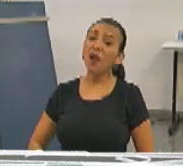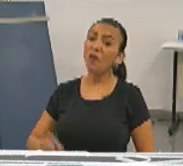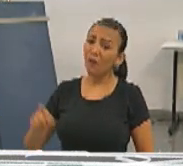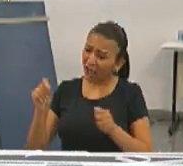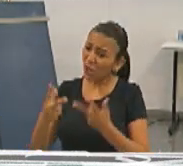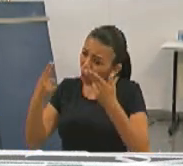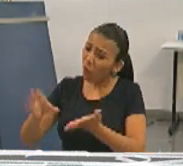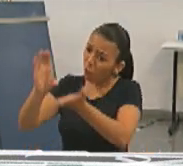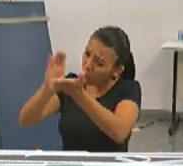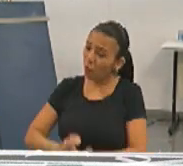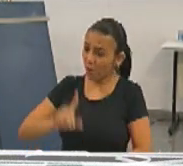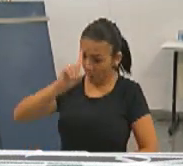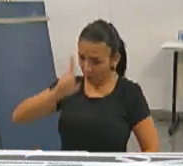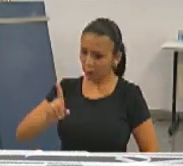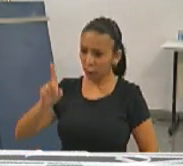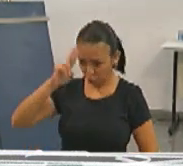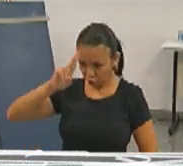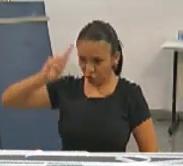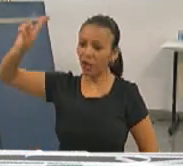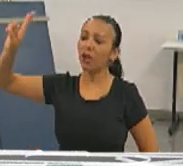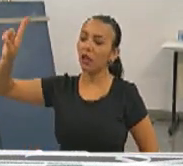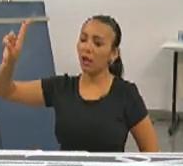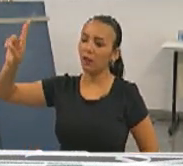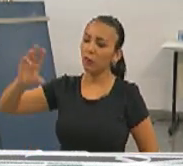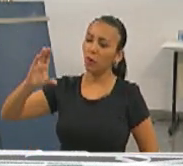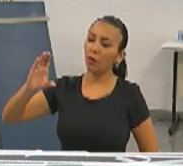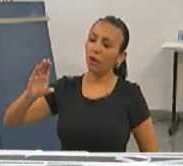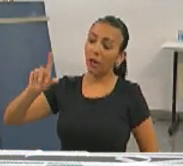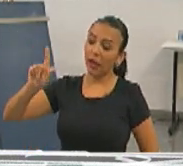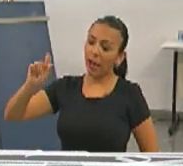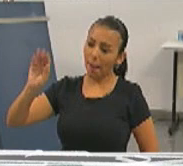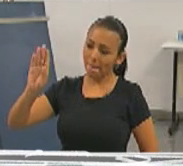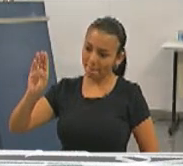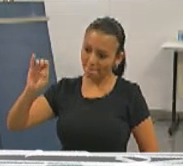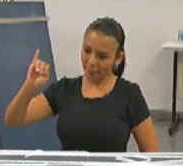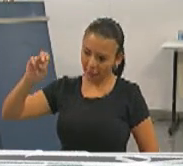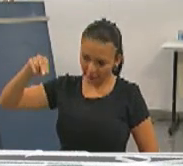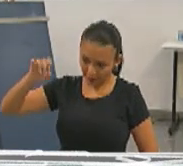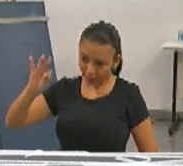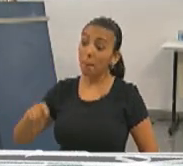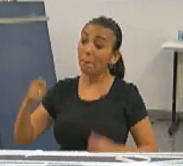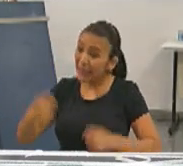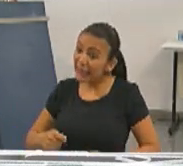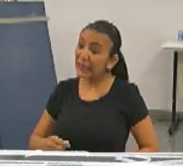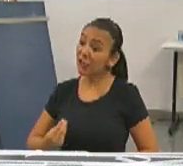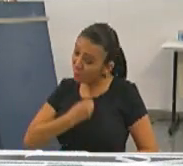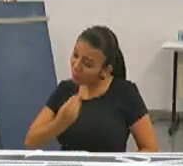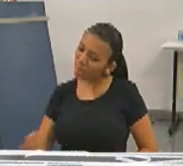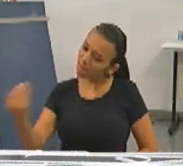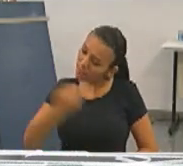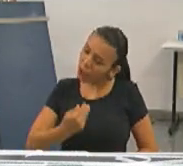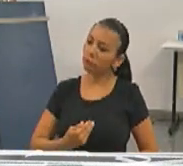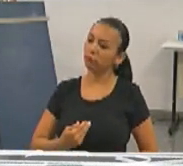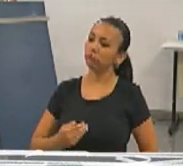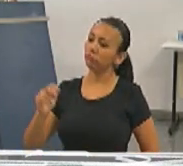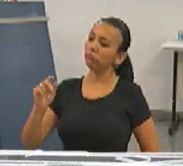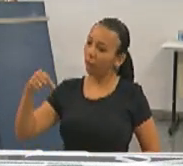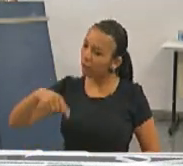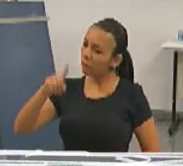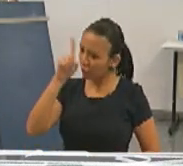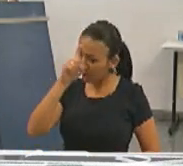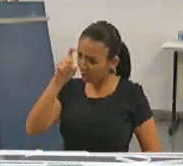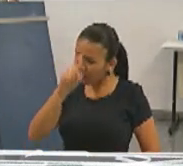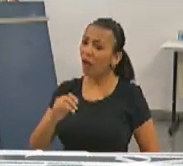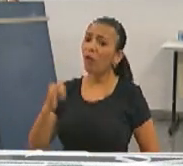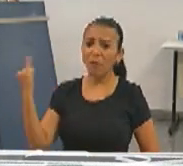COUNE. O chefe de gabinete, de acordo com o COUNE, tem a atribuição de estar no HU, é essa a atribuição dos